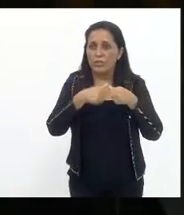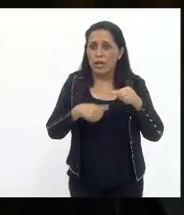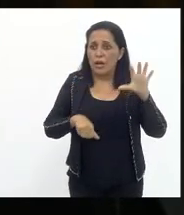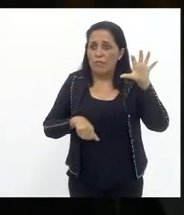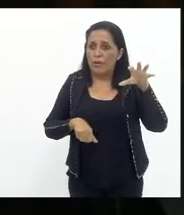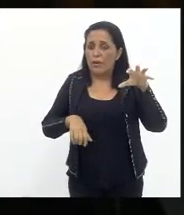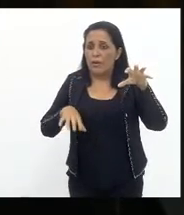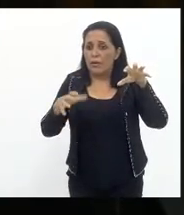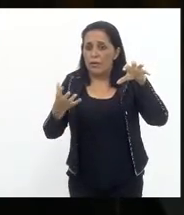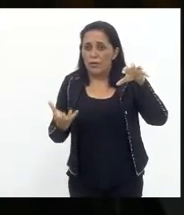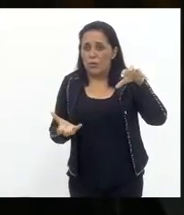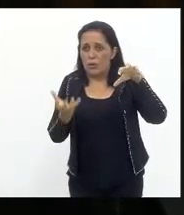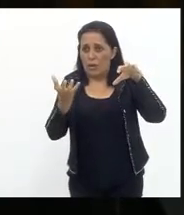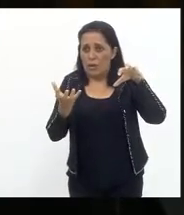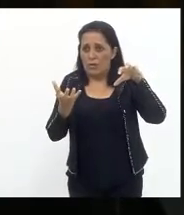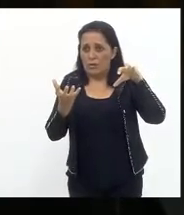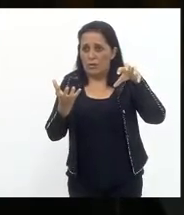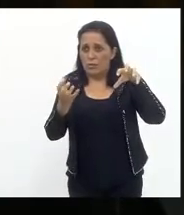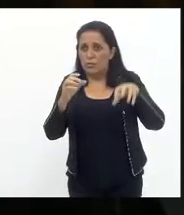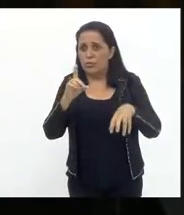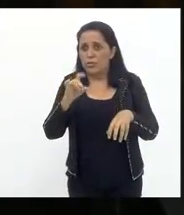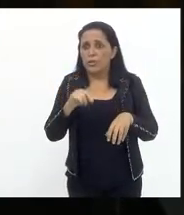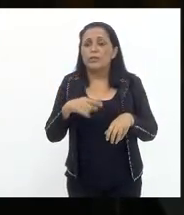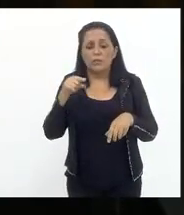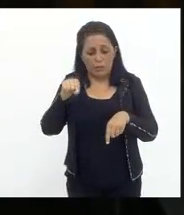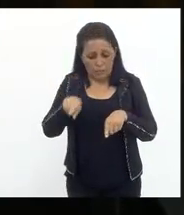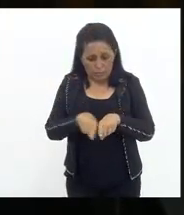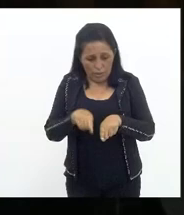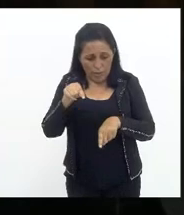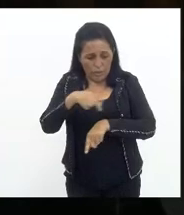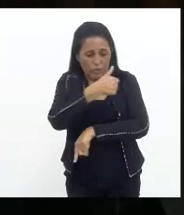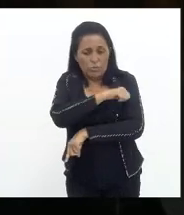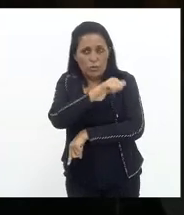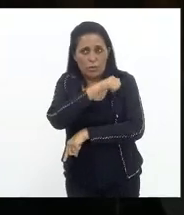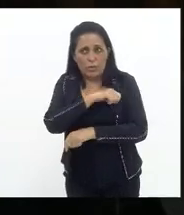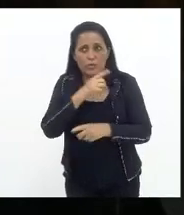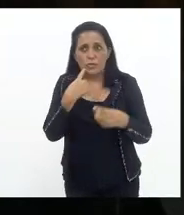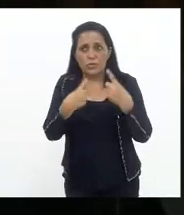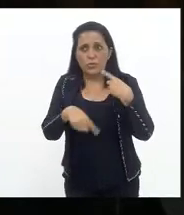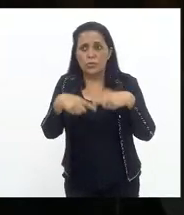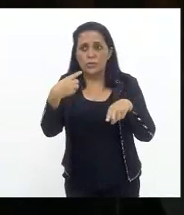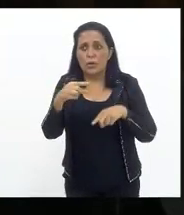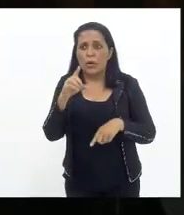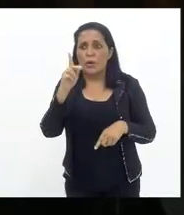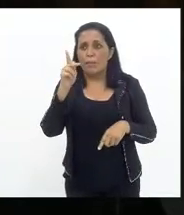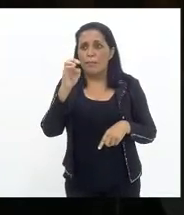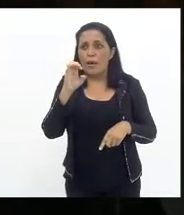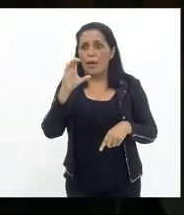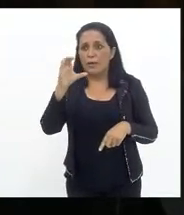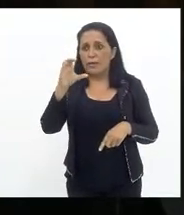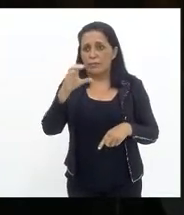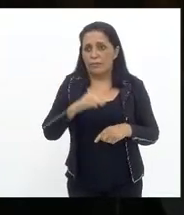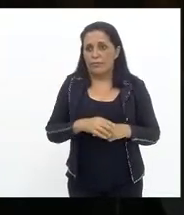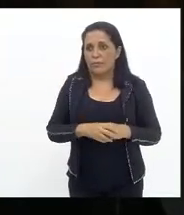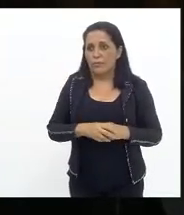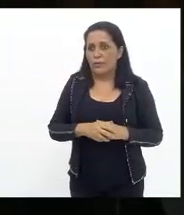dia. E aqui no Rio de Janeiro acompanhei as discussões da PEC, que cria a Polícia Penal no